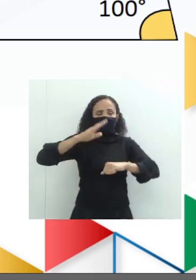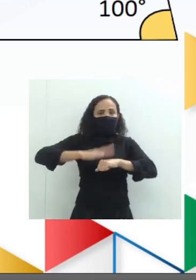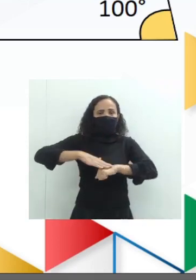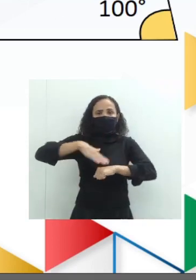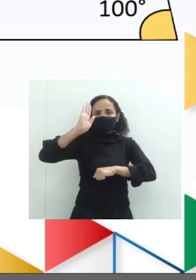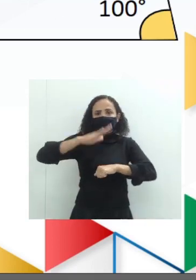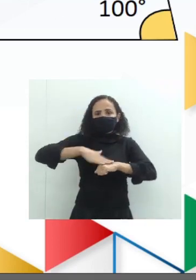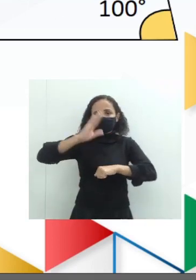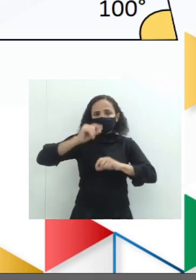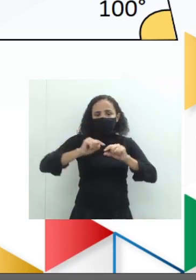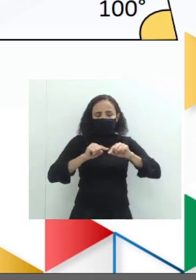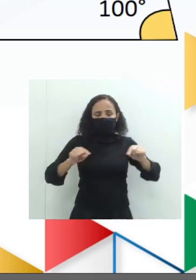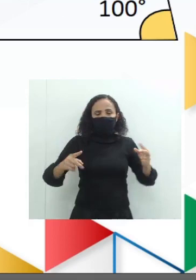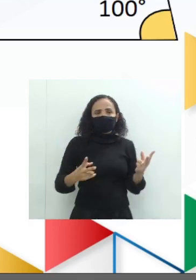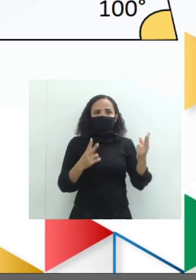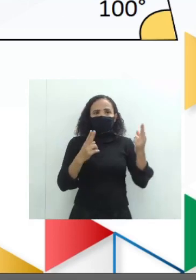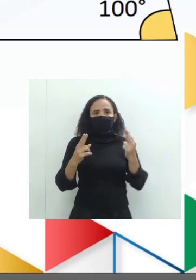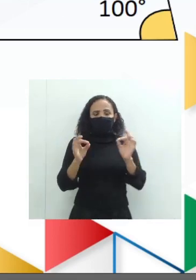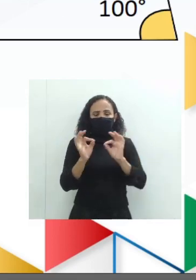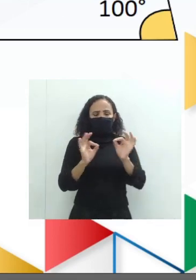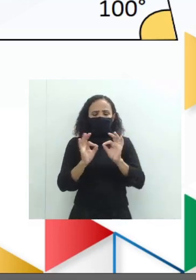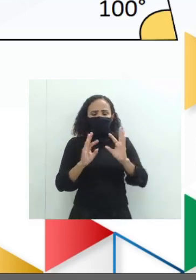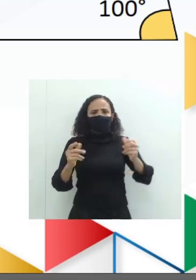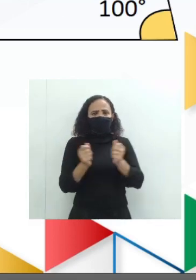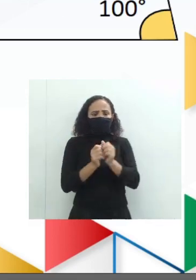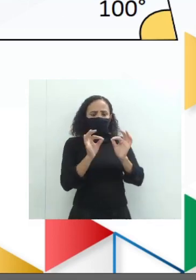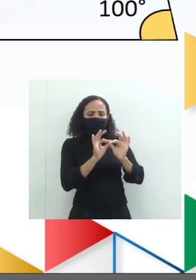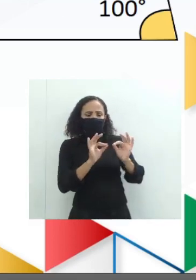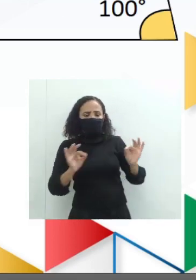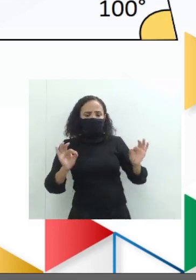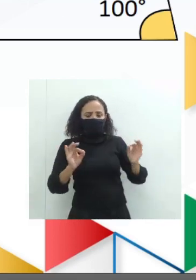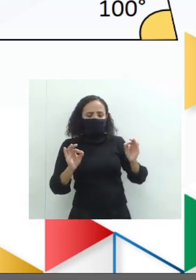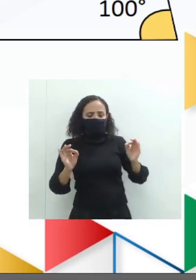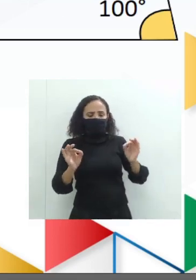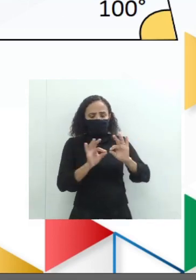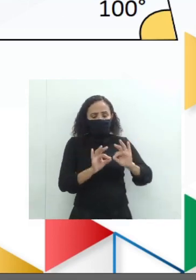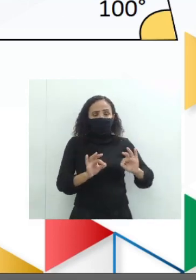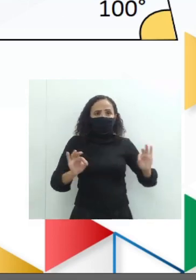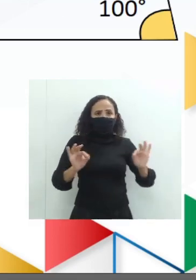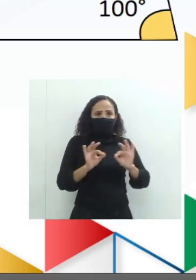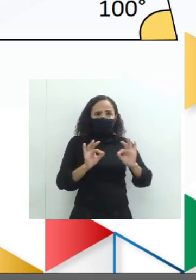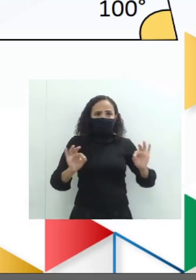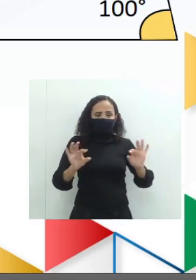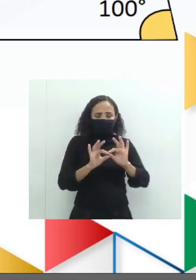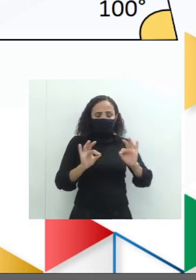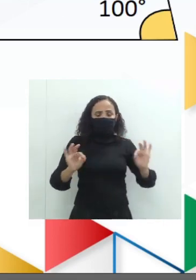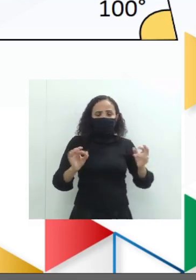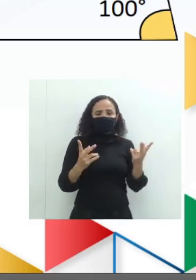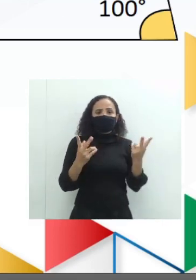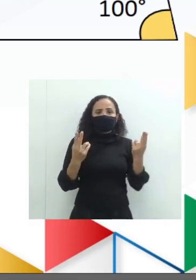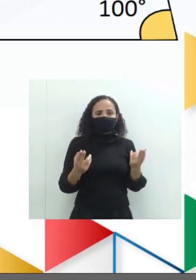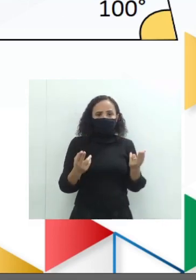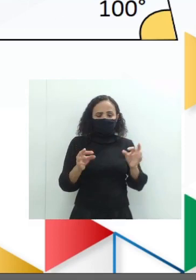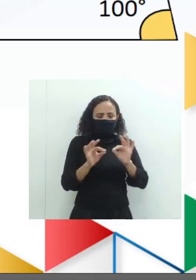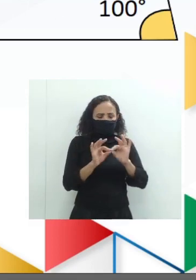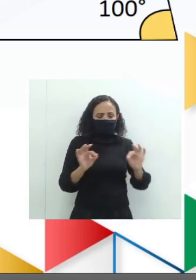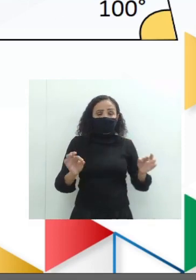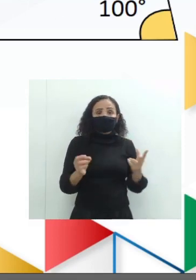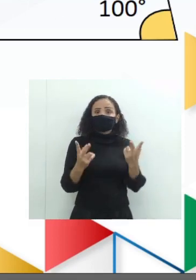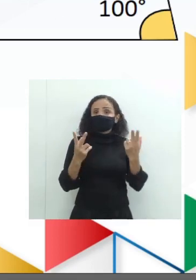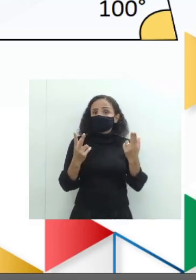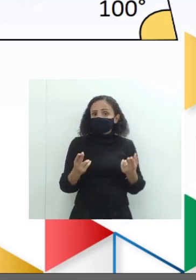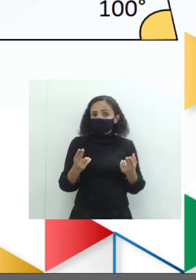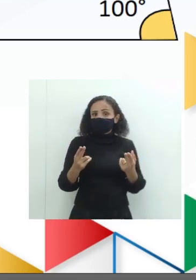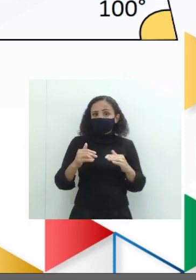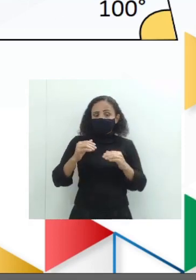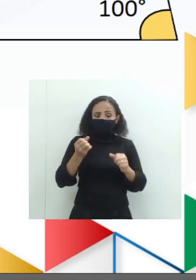Ele é um arcotângulo e as suas bases, os ângulos de suas bases são iguais. Se os ângulos das